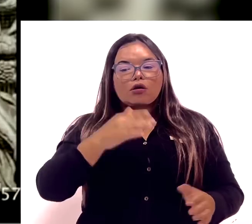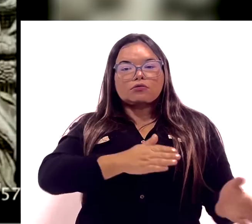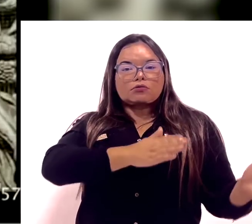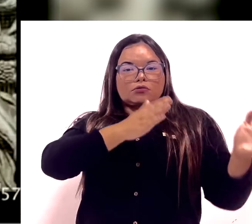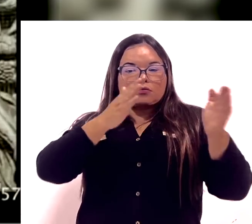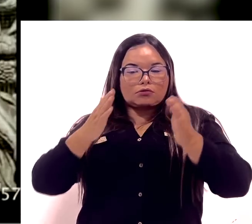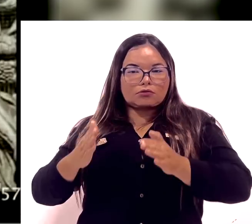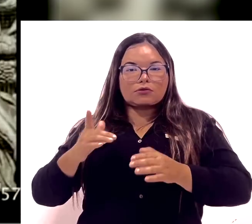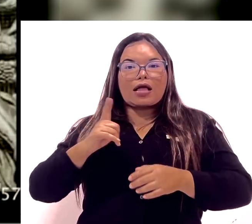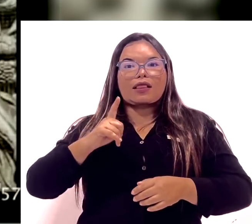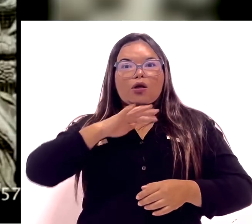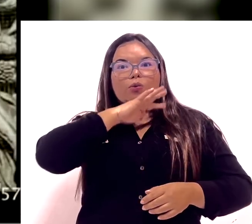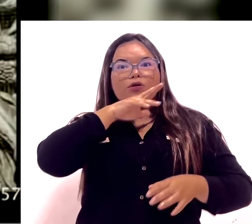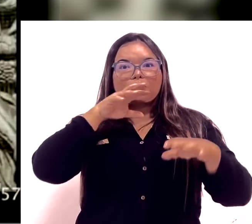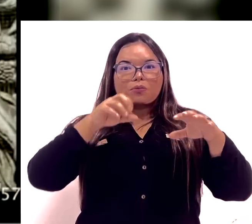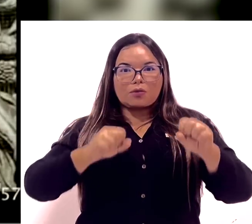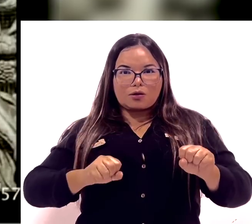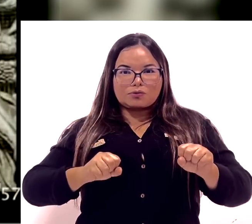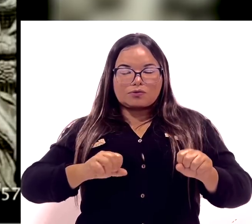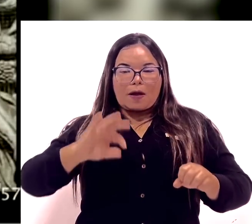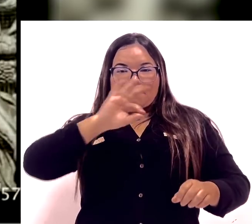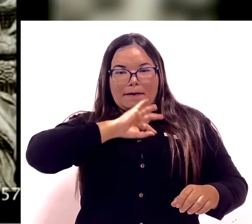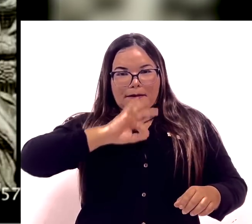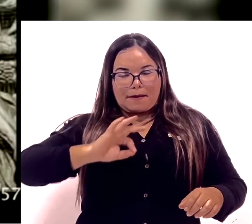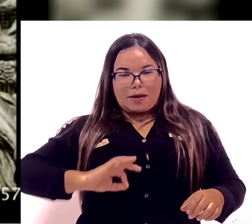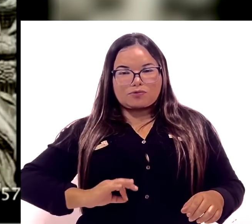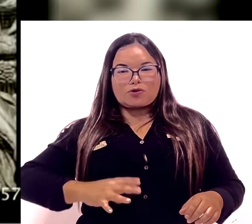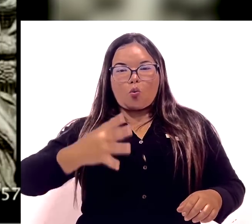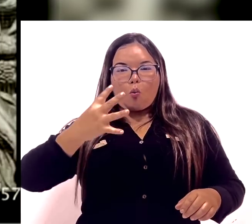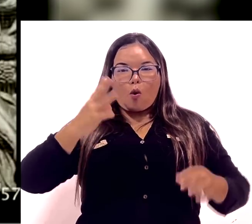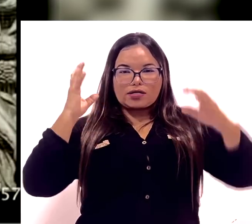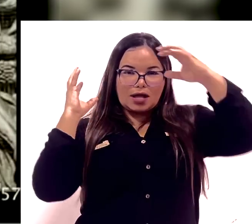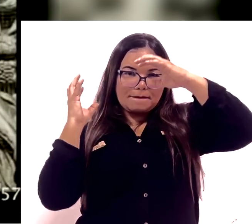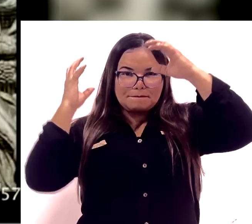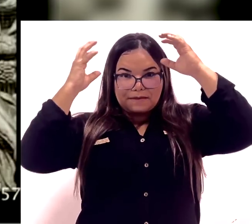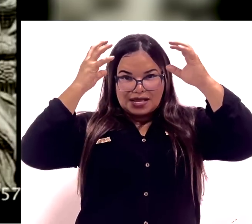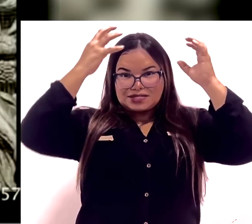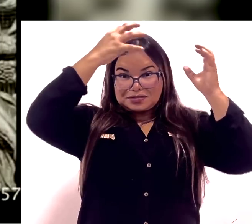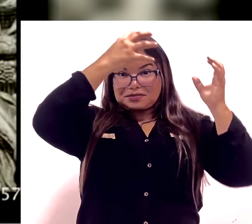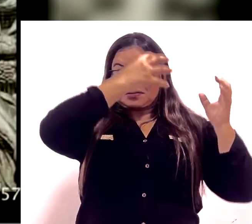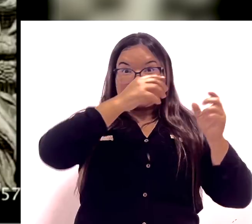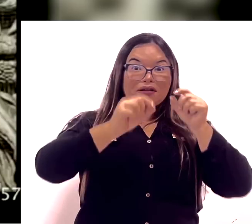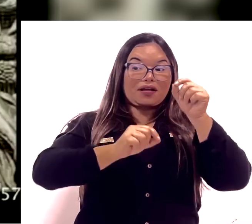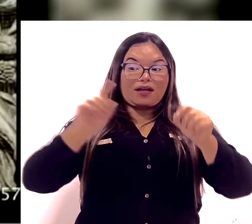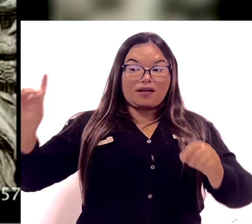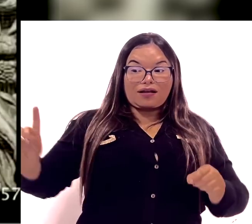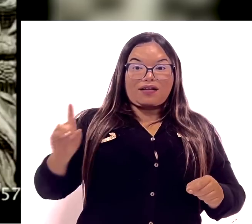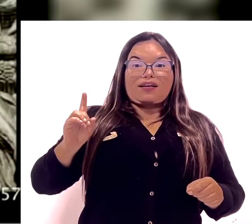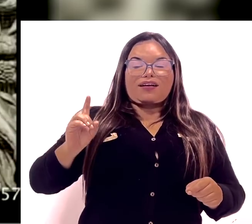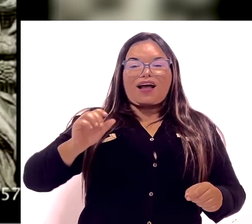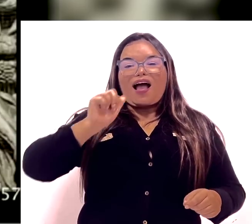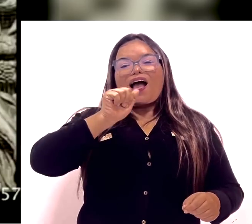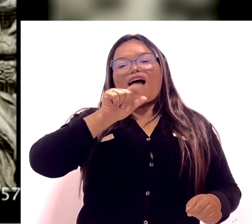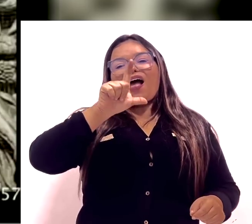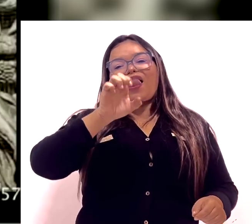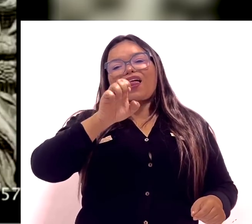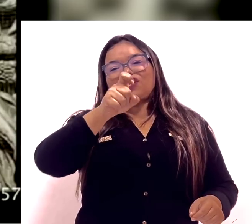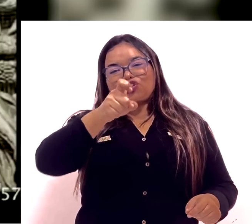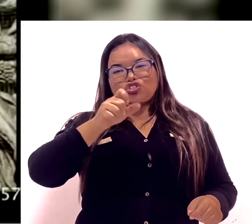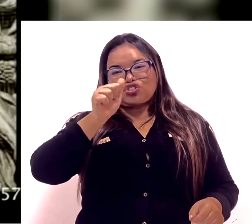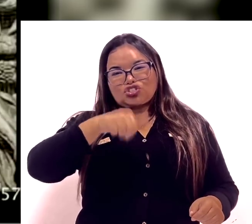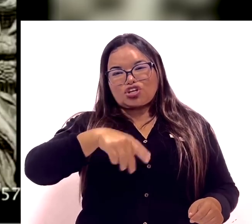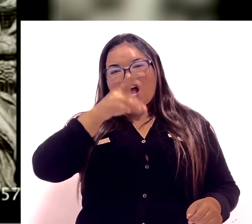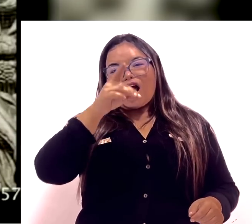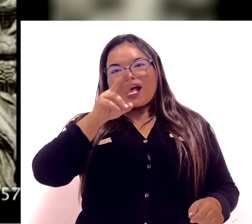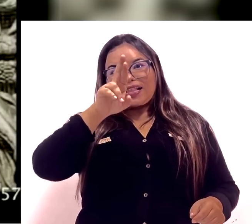besta, um leopardo com 4 cabeças. E quem é que eles colocaram ao lado? Alexandre o Grande. Portanto, eles a identificaram